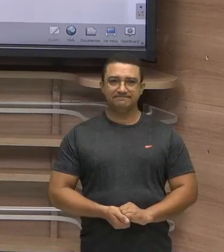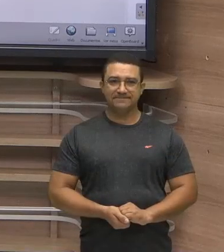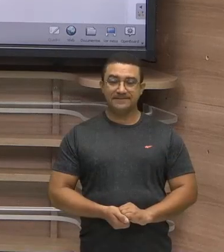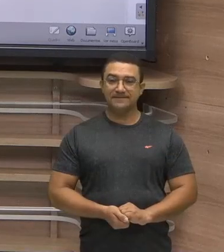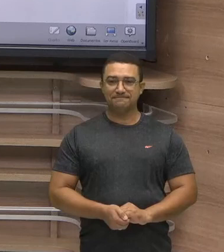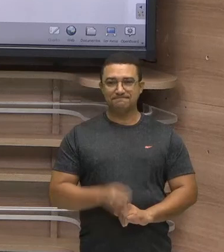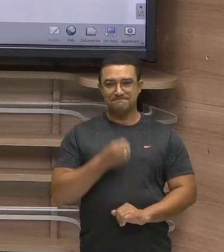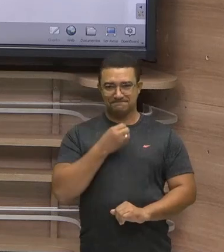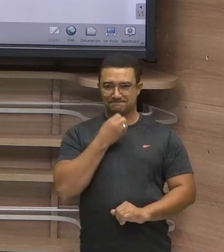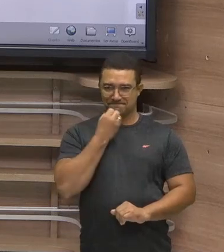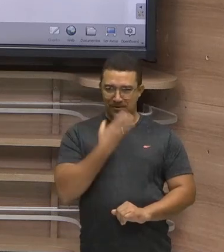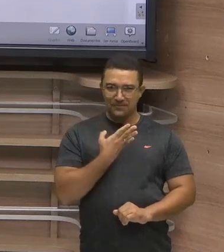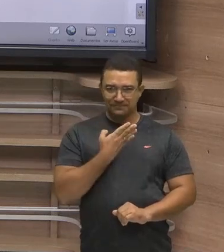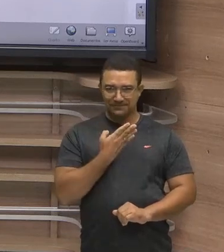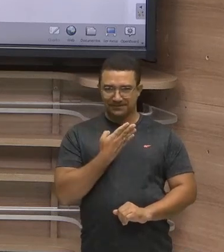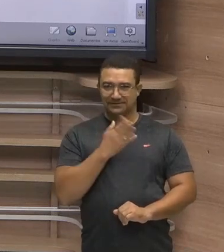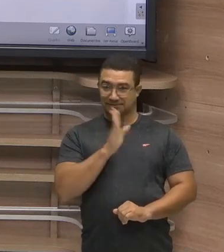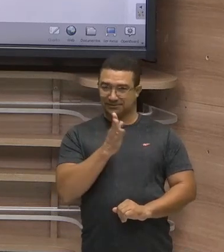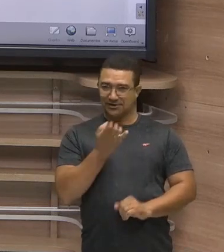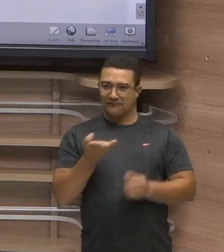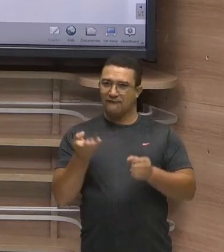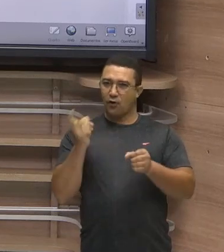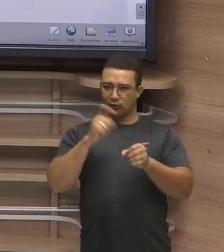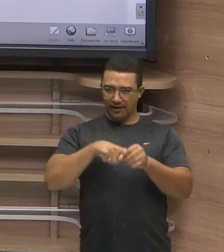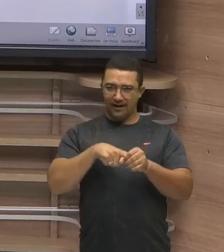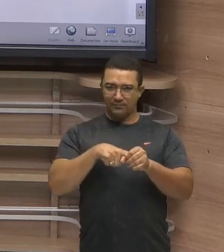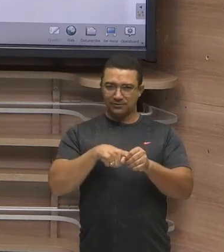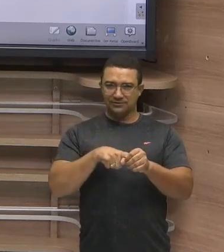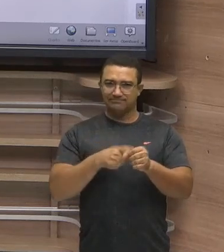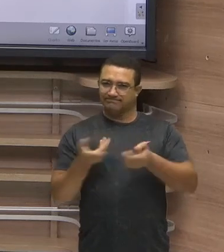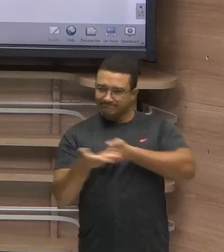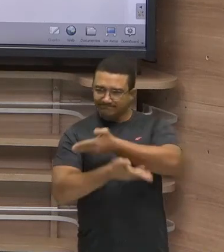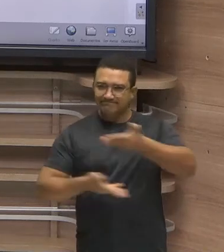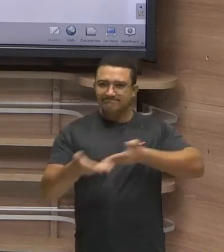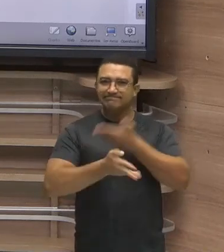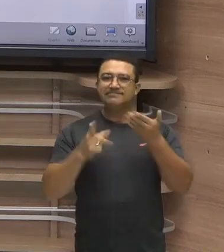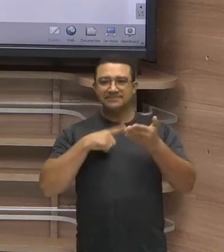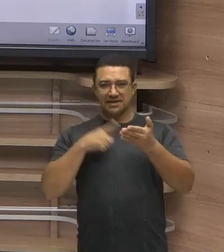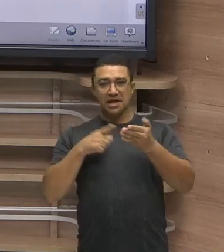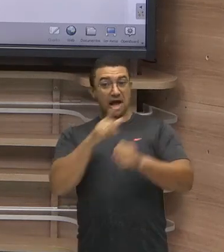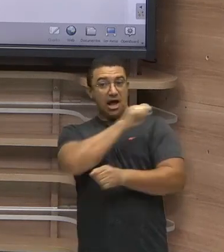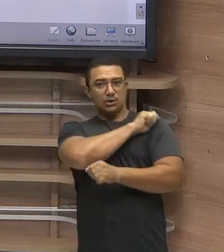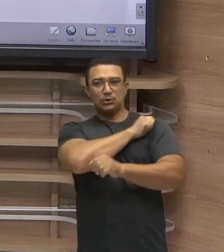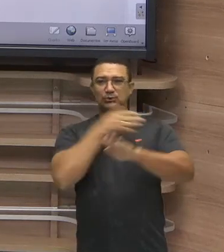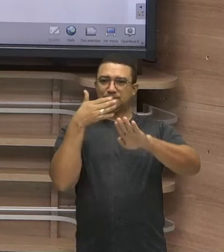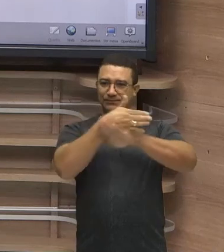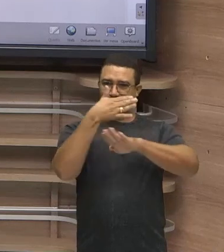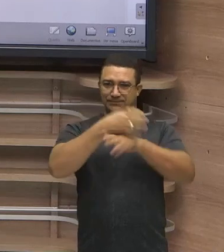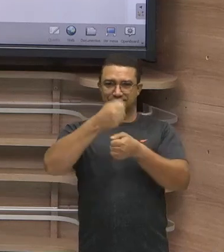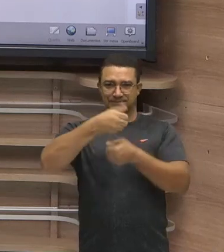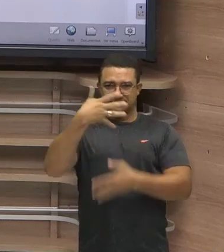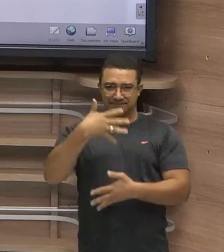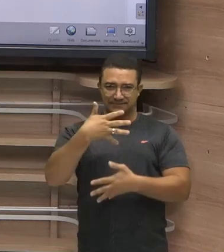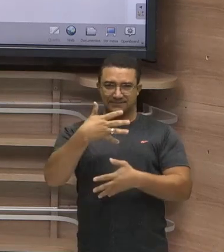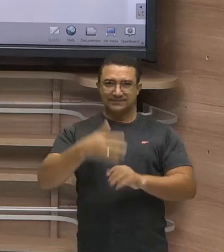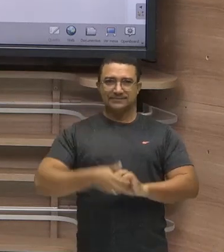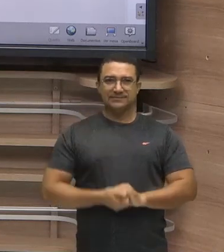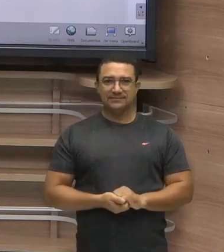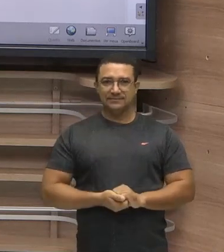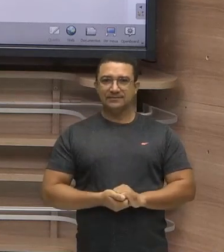Muito bem, retornando aí para a nossa interatividade, temos participações dos nossos alunos, temos participações aqui de quem?